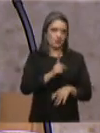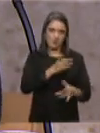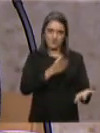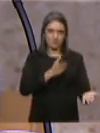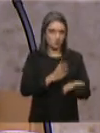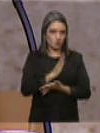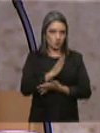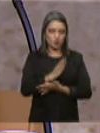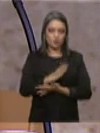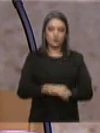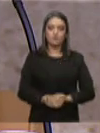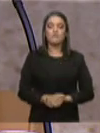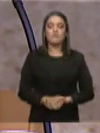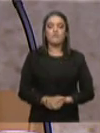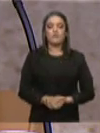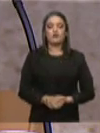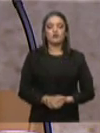Barroso, e